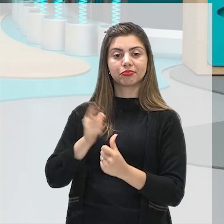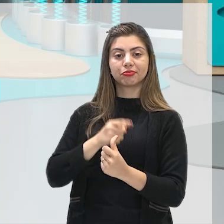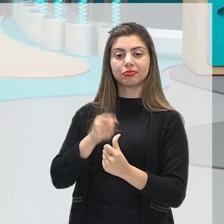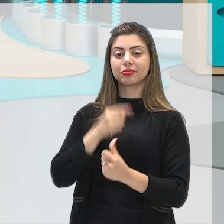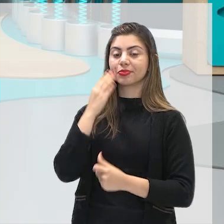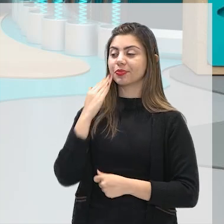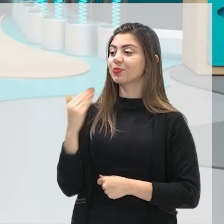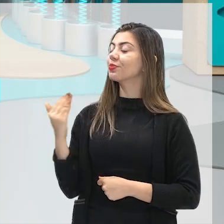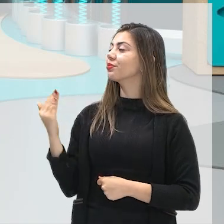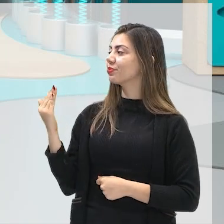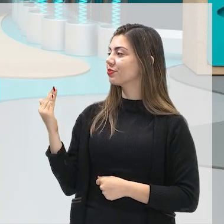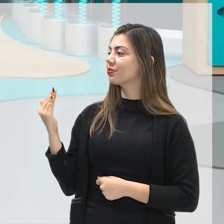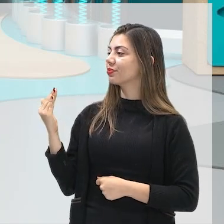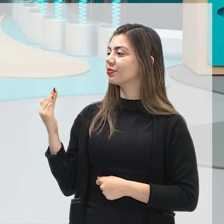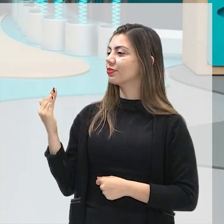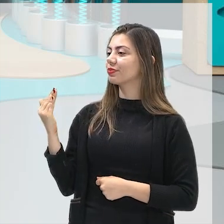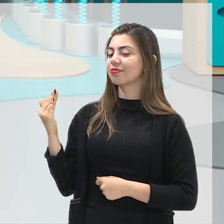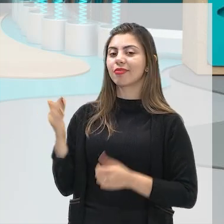primeiro, que é a